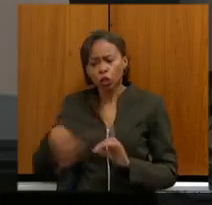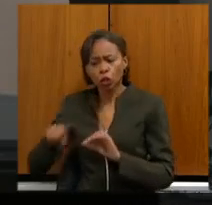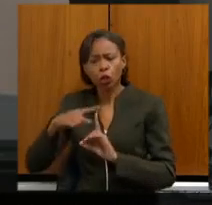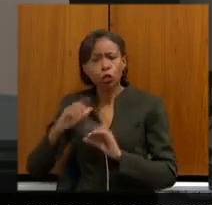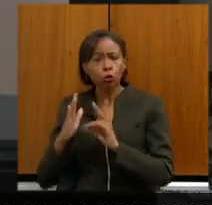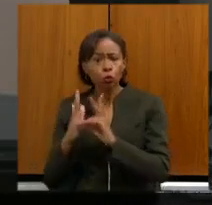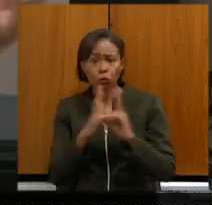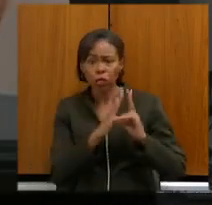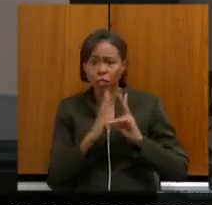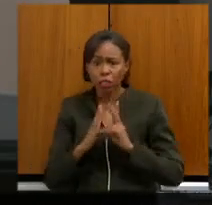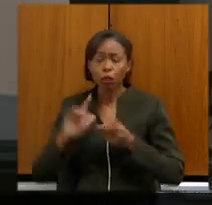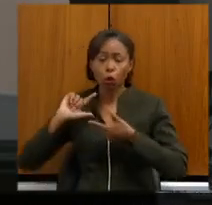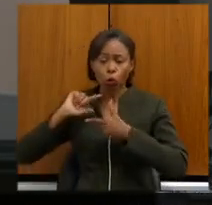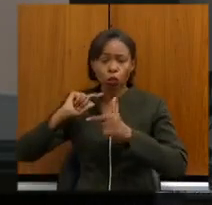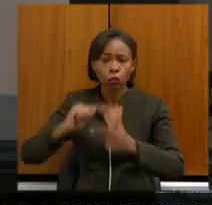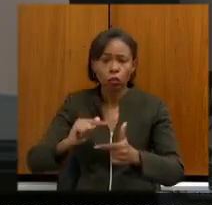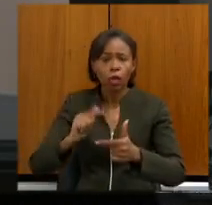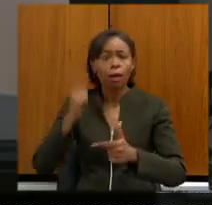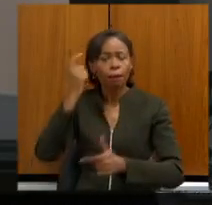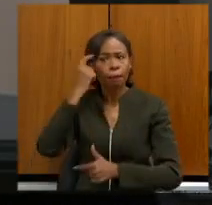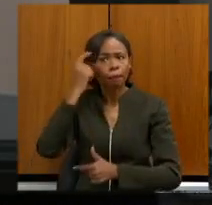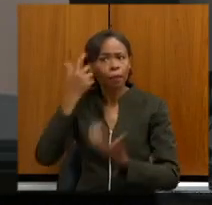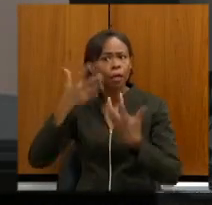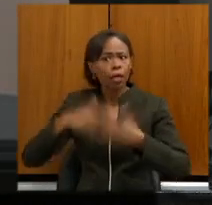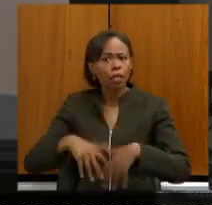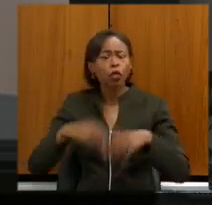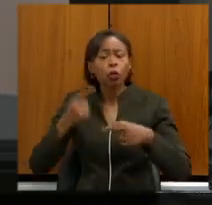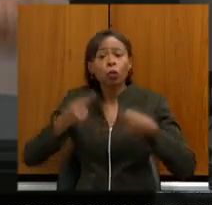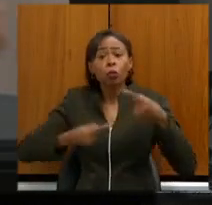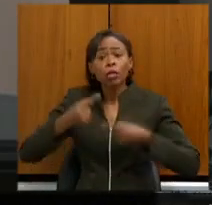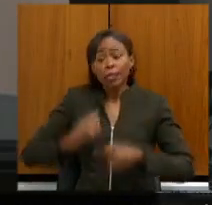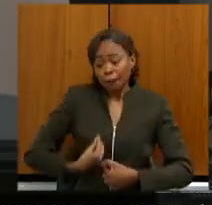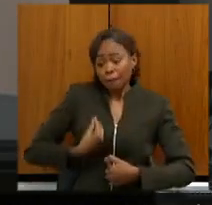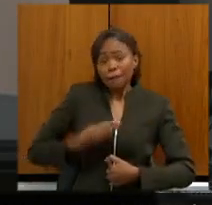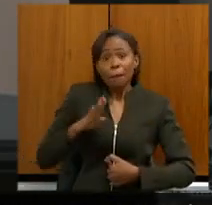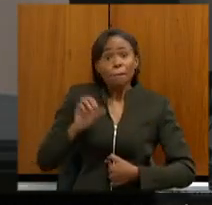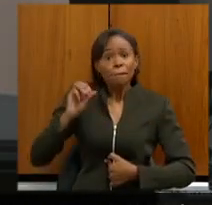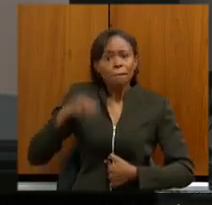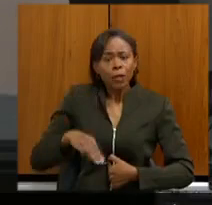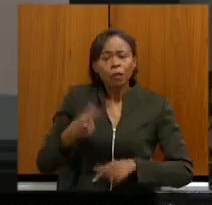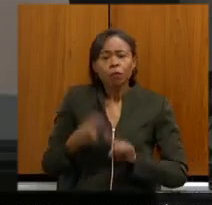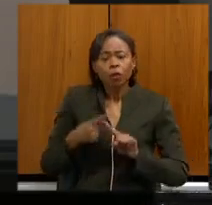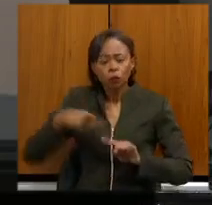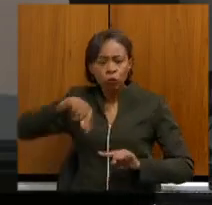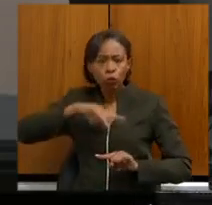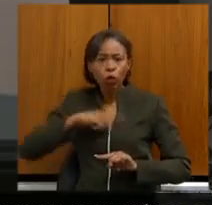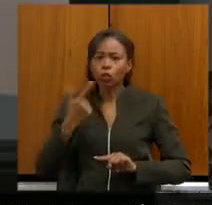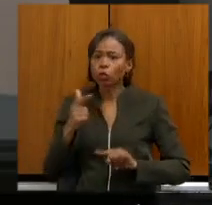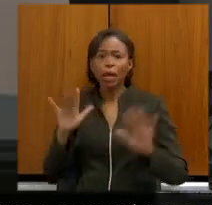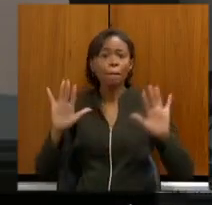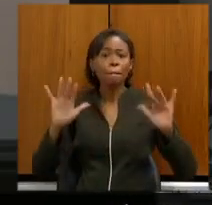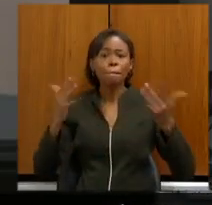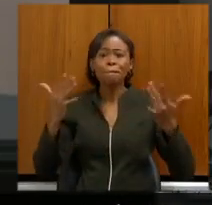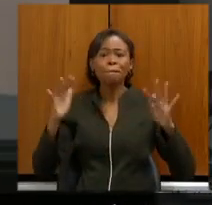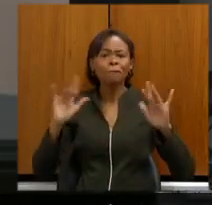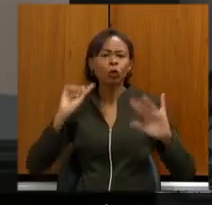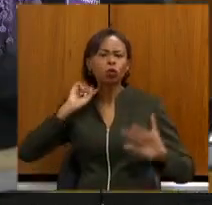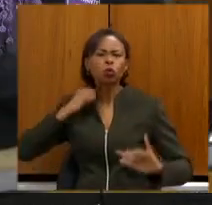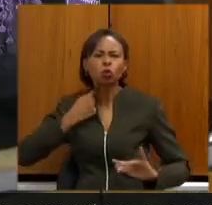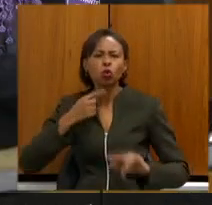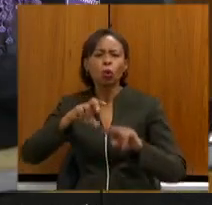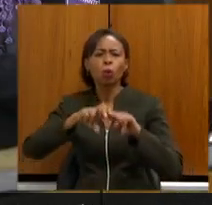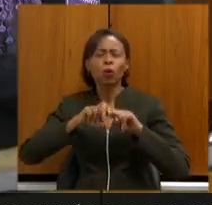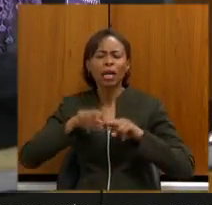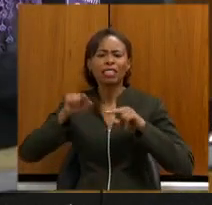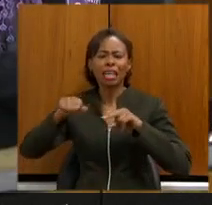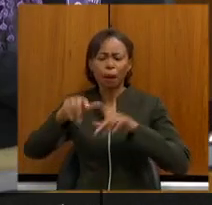e comunidades tradicionais que tem condições de pensar uma política de Bem Viver é porque somos nós que não temos a mão suja nem de lama e nem de sangue pela